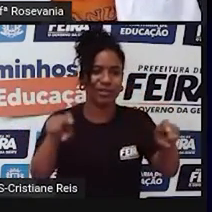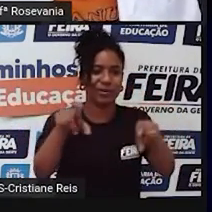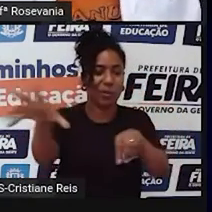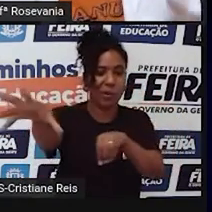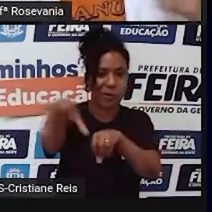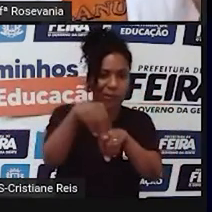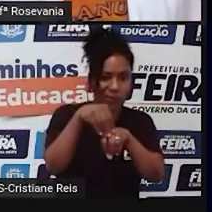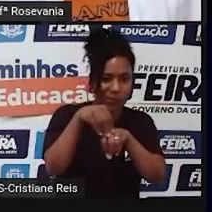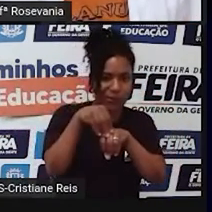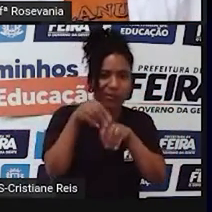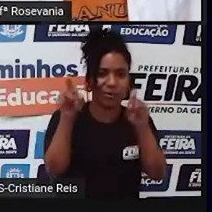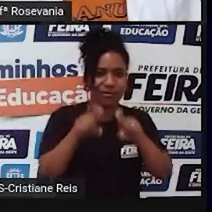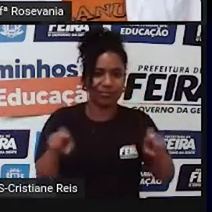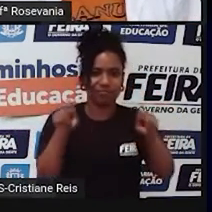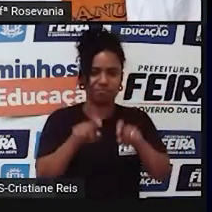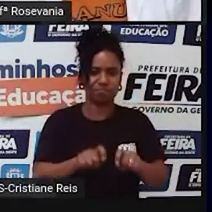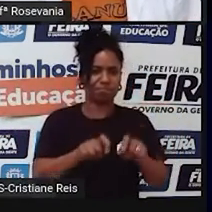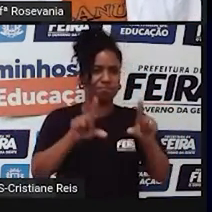eles vão lá,